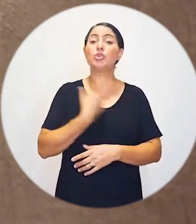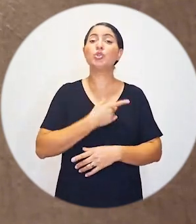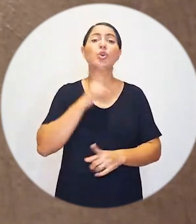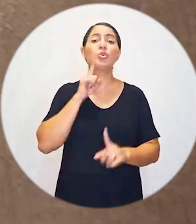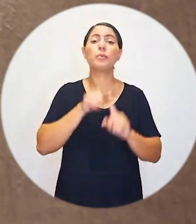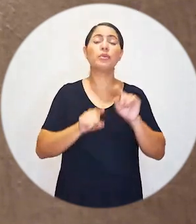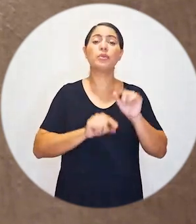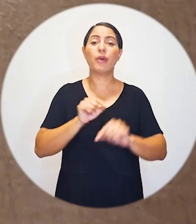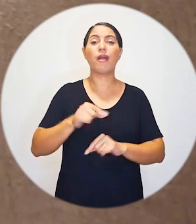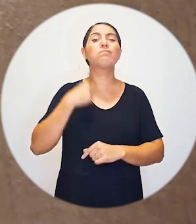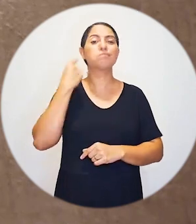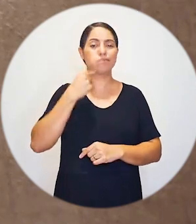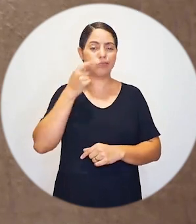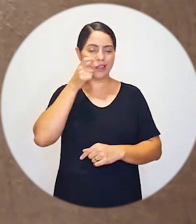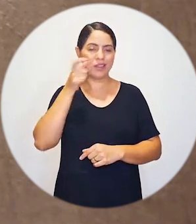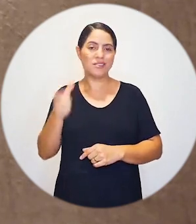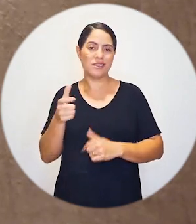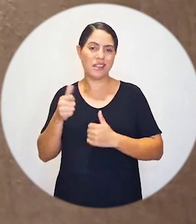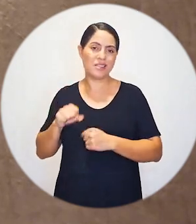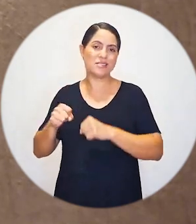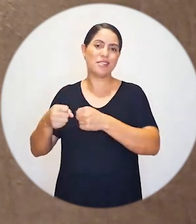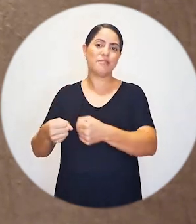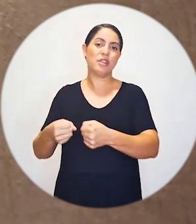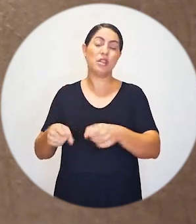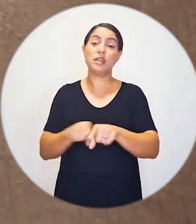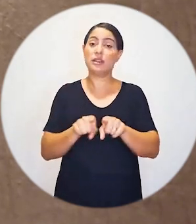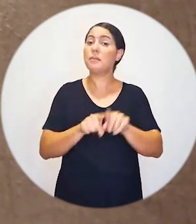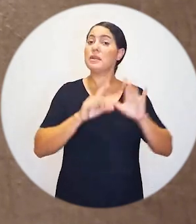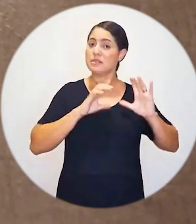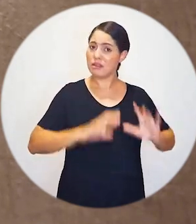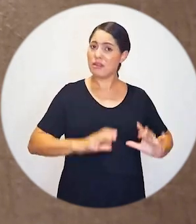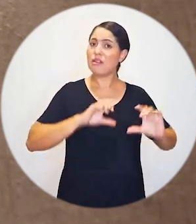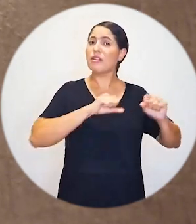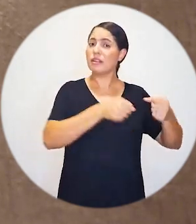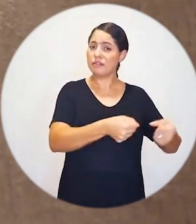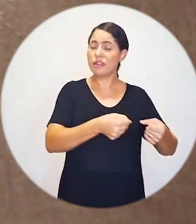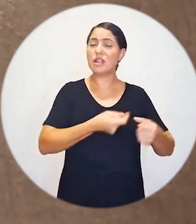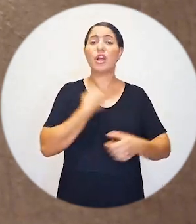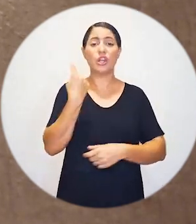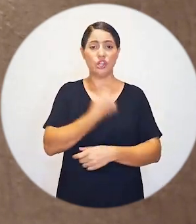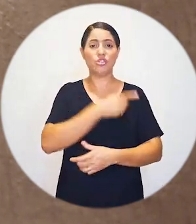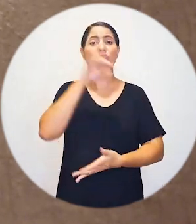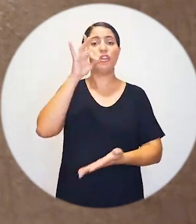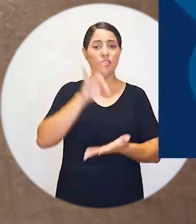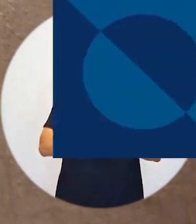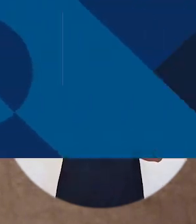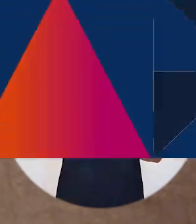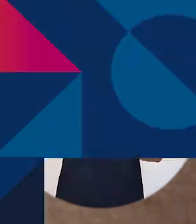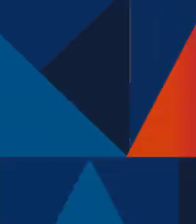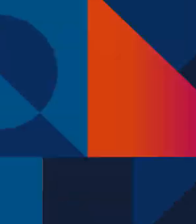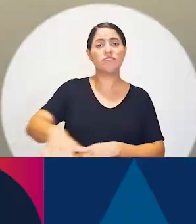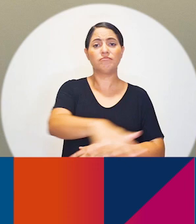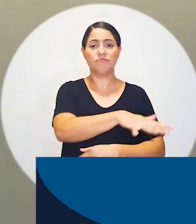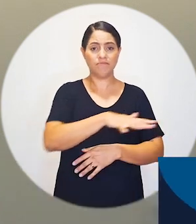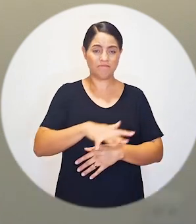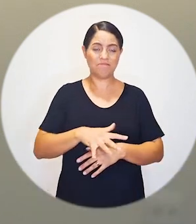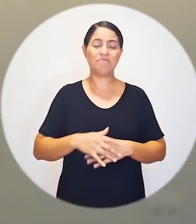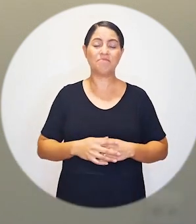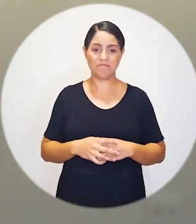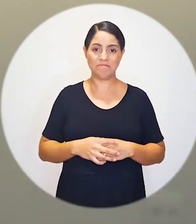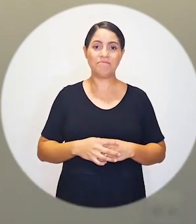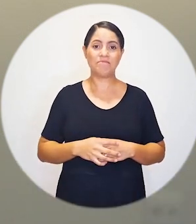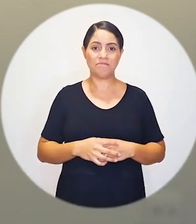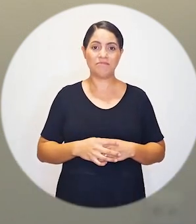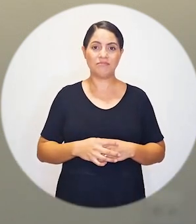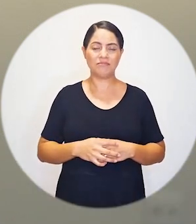da advocacia e da cidadania por meio da garantia da aplicação da lei e da supremacia da vontade popular. De forma inédita